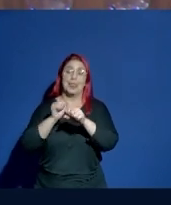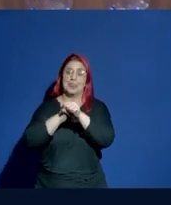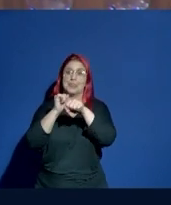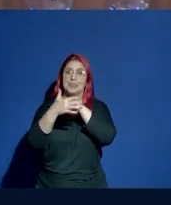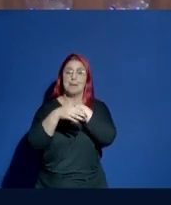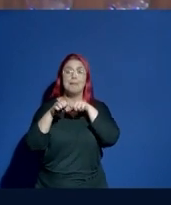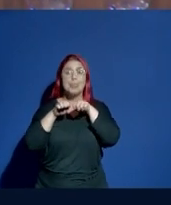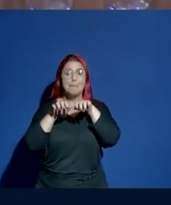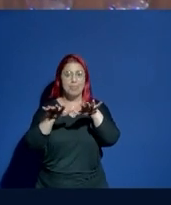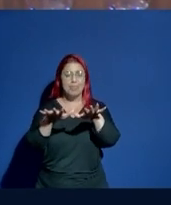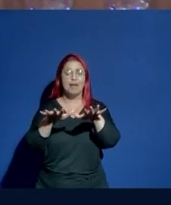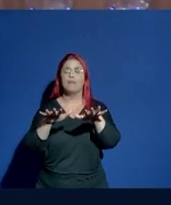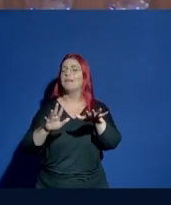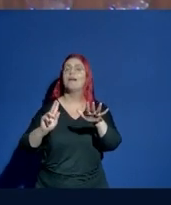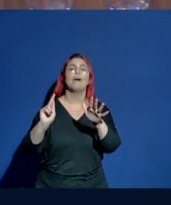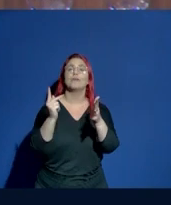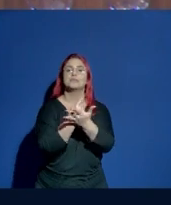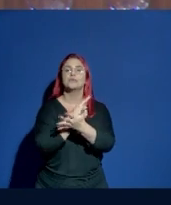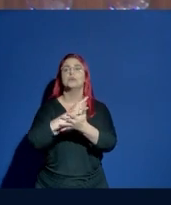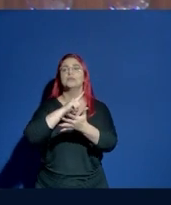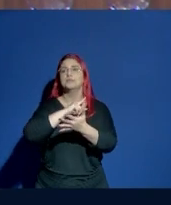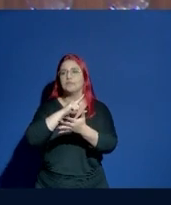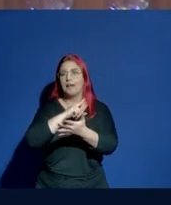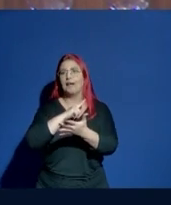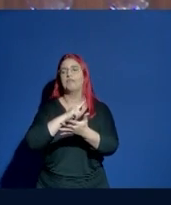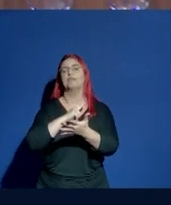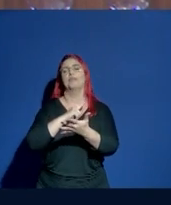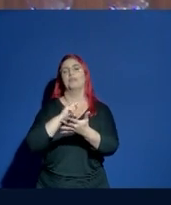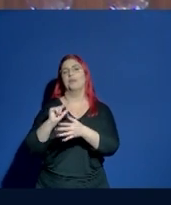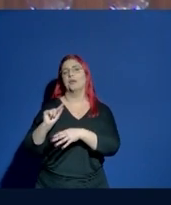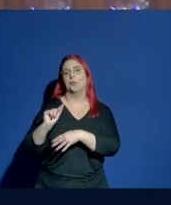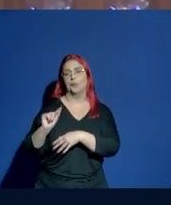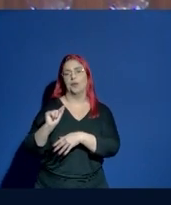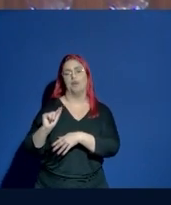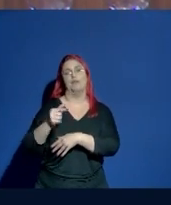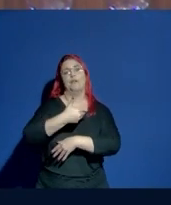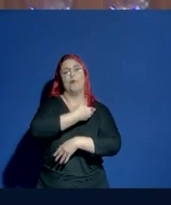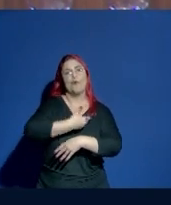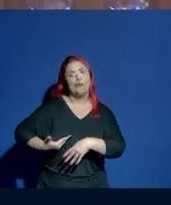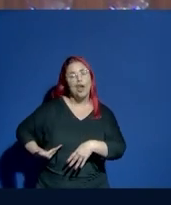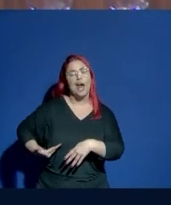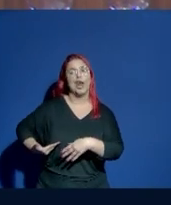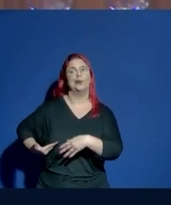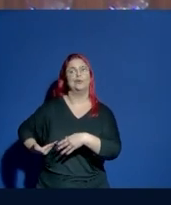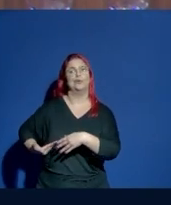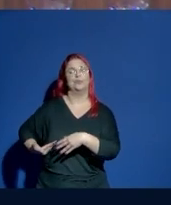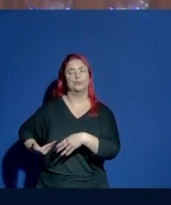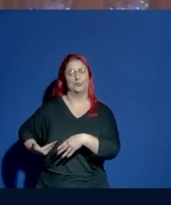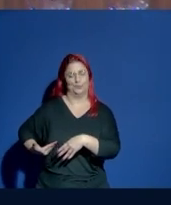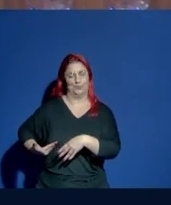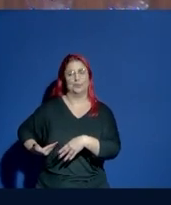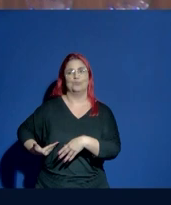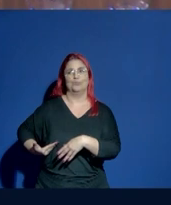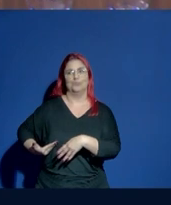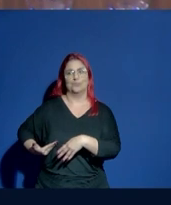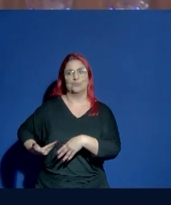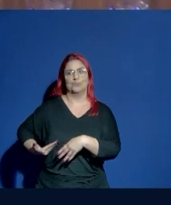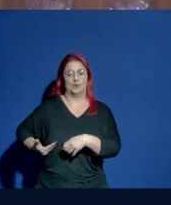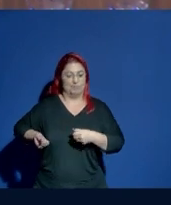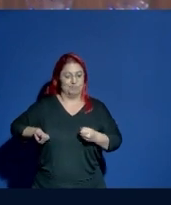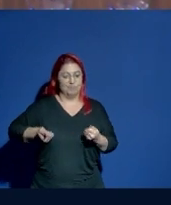pandemia, que teve um monte de estímulos governamentais para a